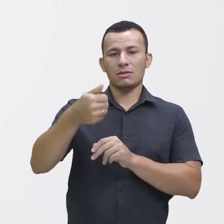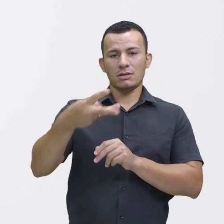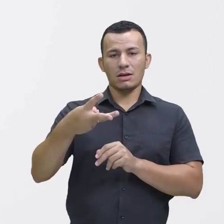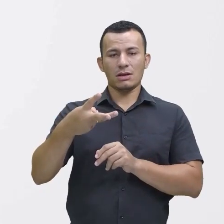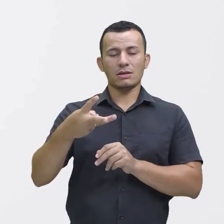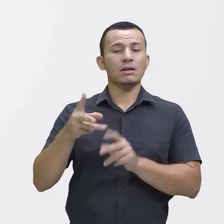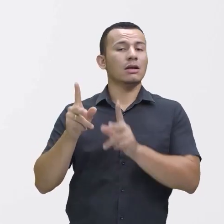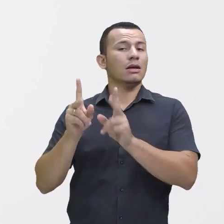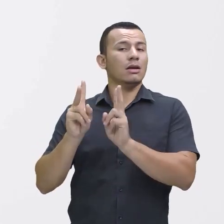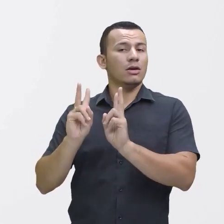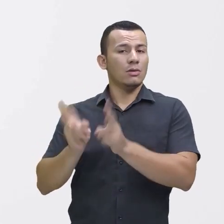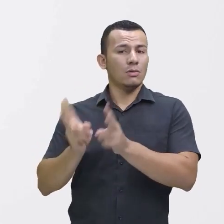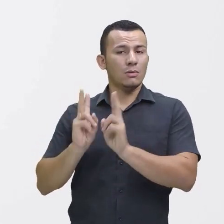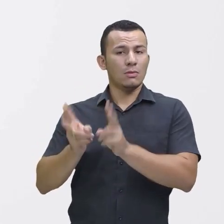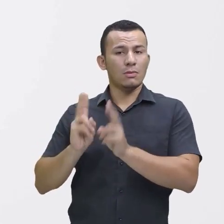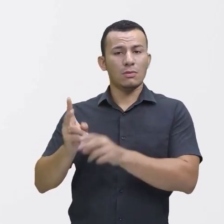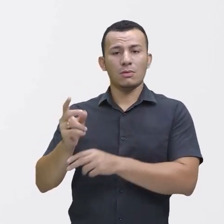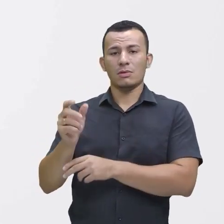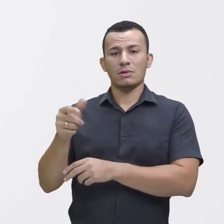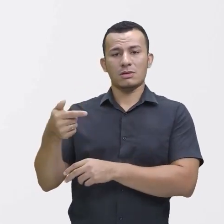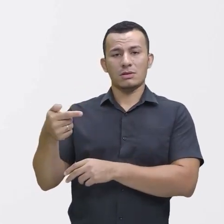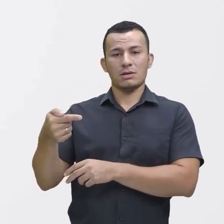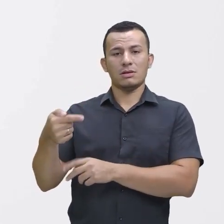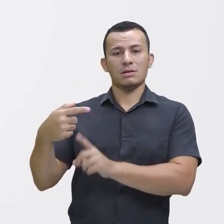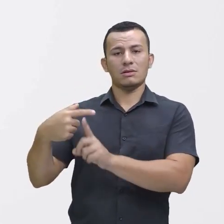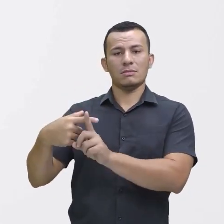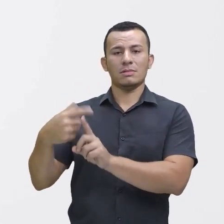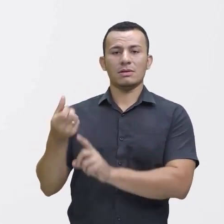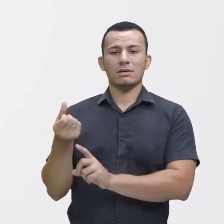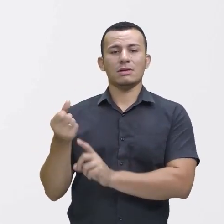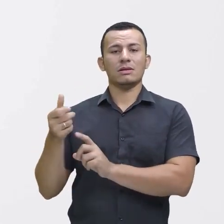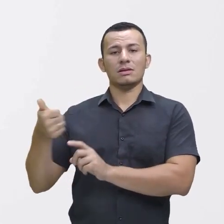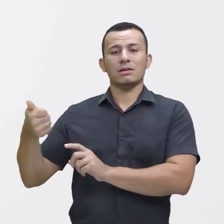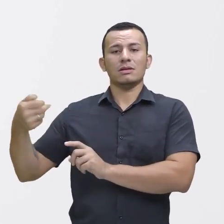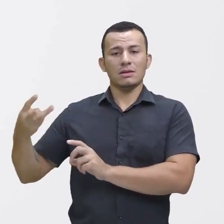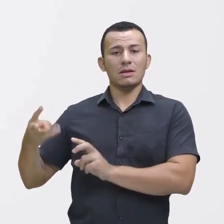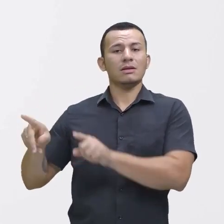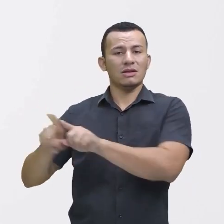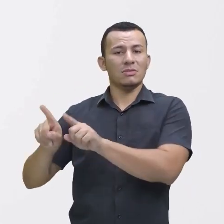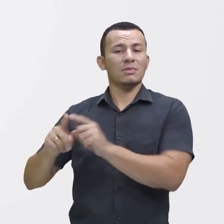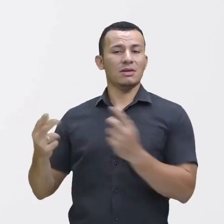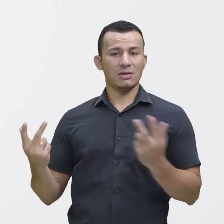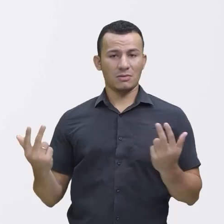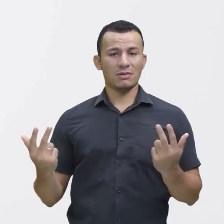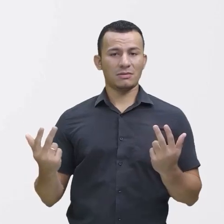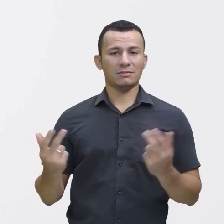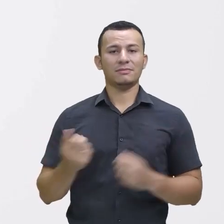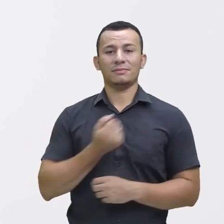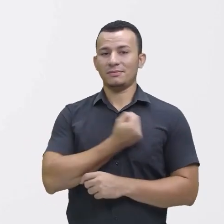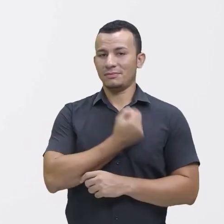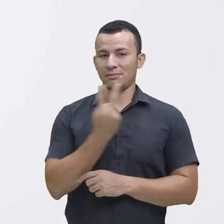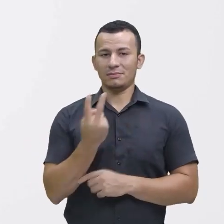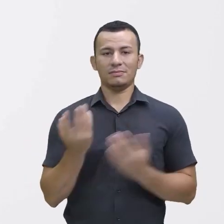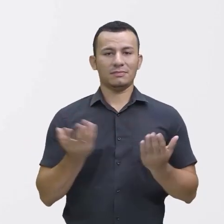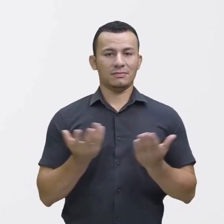mesmo resultado de 7 mais 6, 13. Entendeu agora? Então, vamos para a nossa atividade 2.